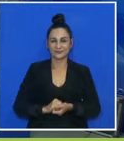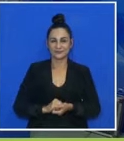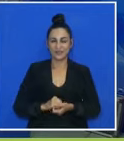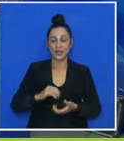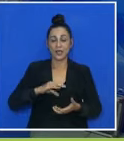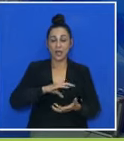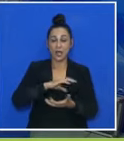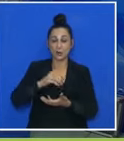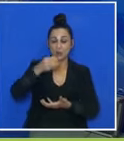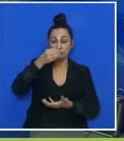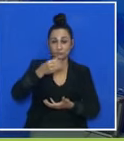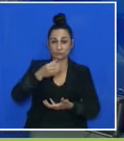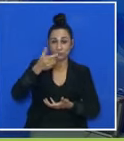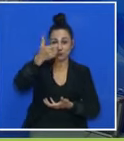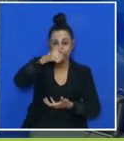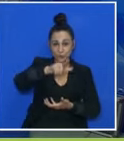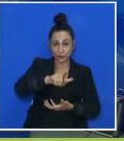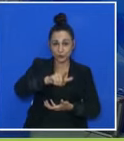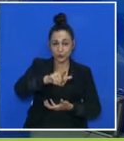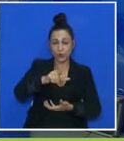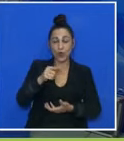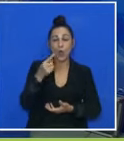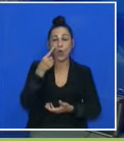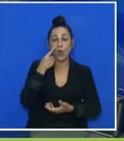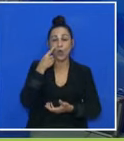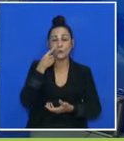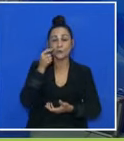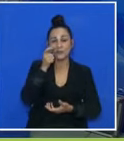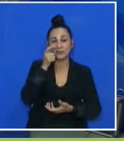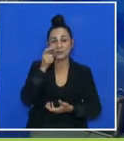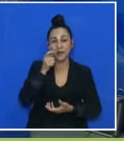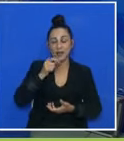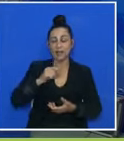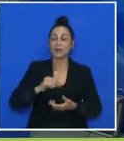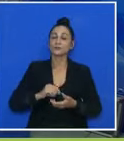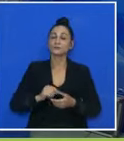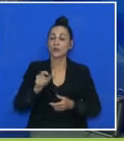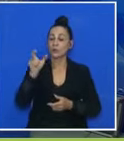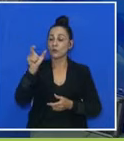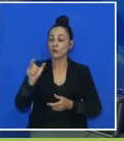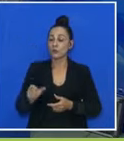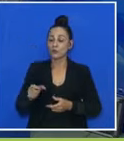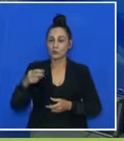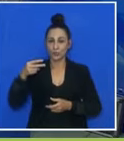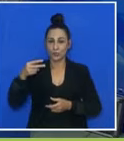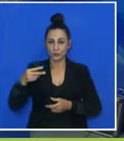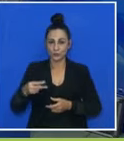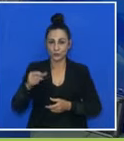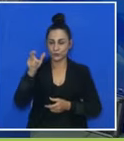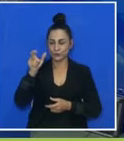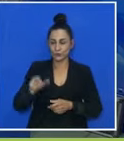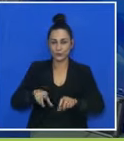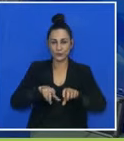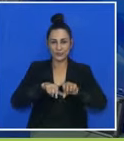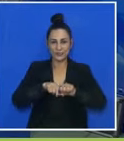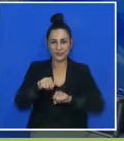A bola vai ser recolocada e nós vamos agora identificar a nossa coluna 2 do Super 7.